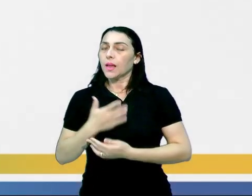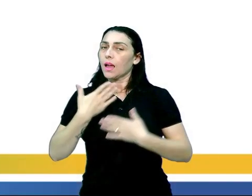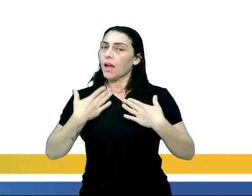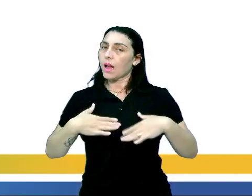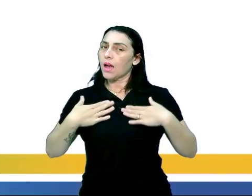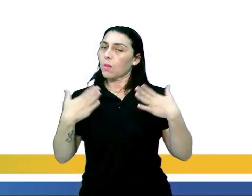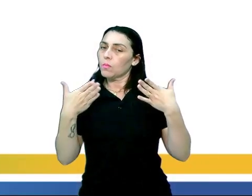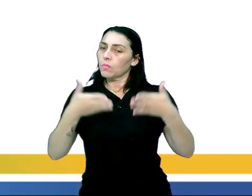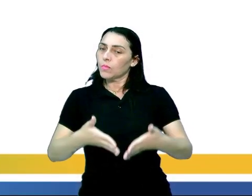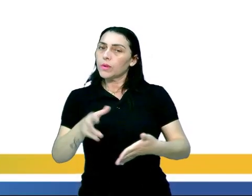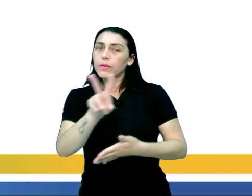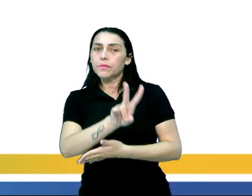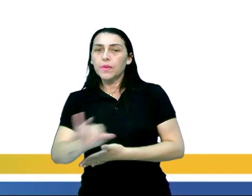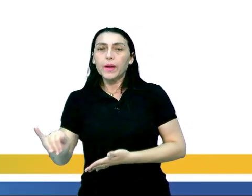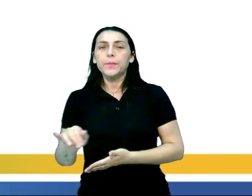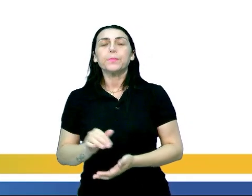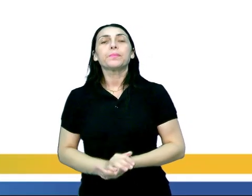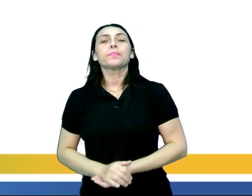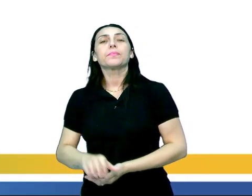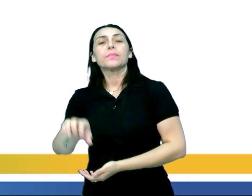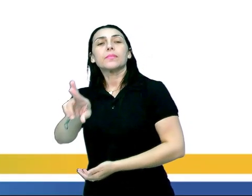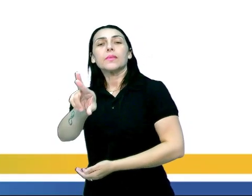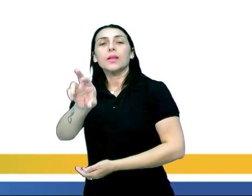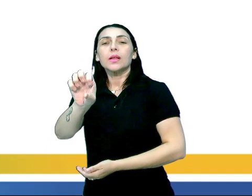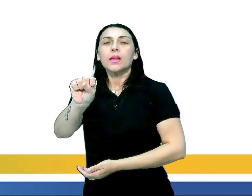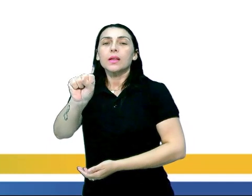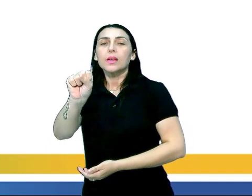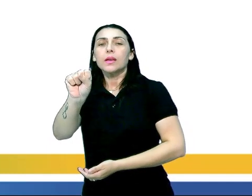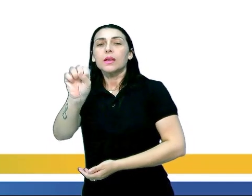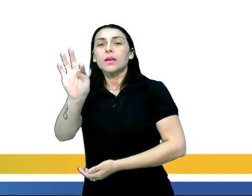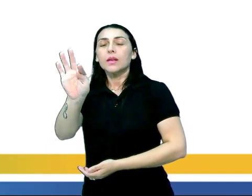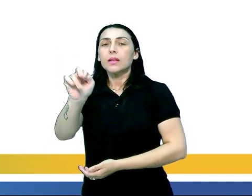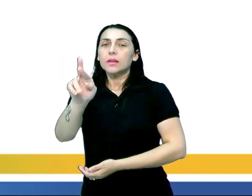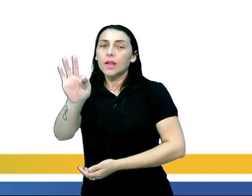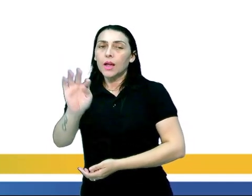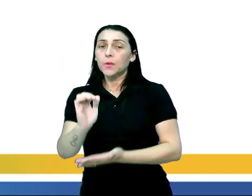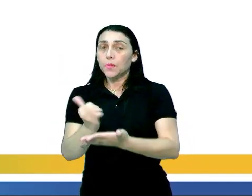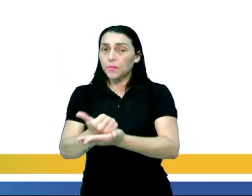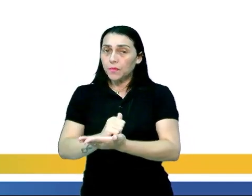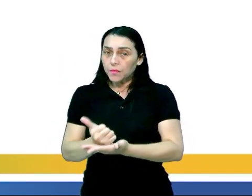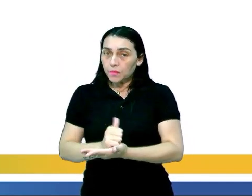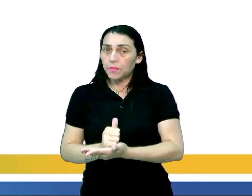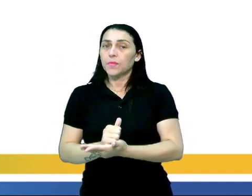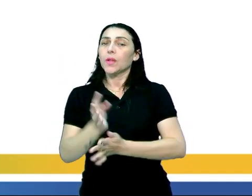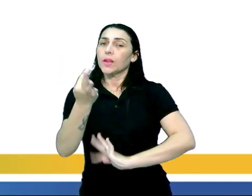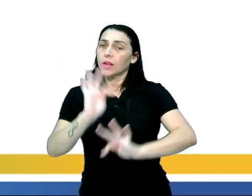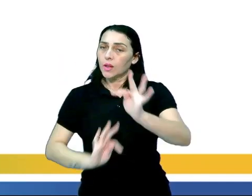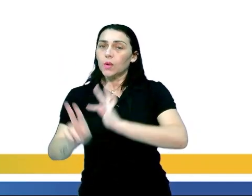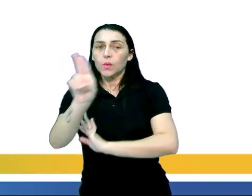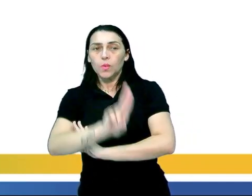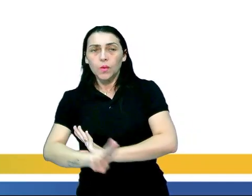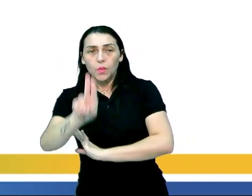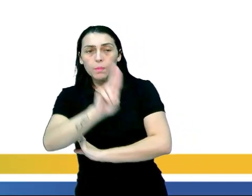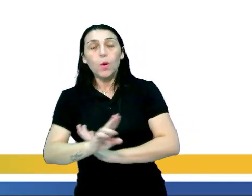Calma, foca e vai. Então aqui, ó, só um restart. O videogame é um aparato tecnológico que utiliza o meio